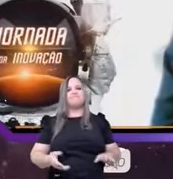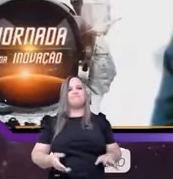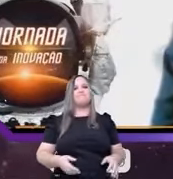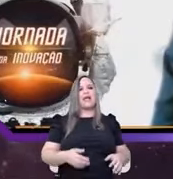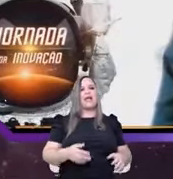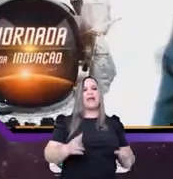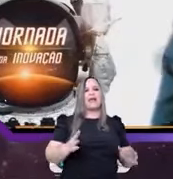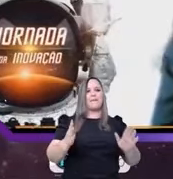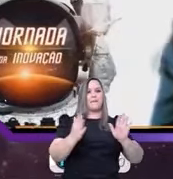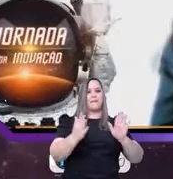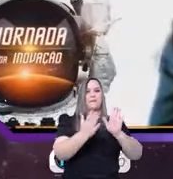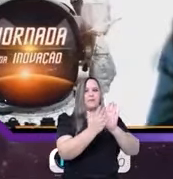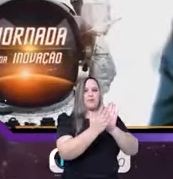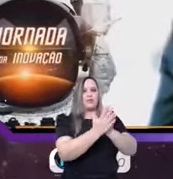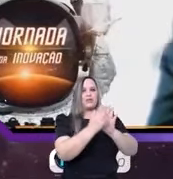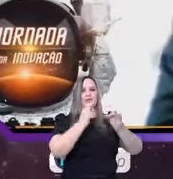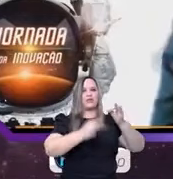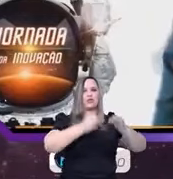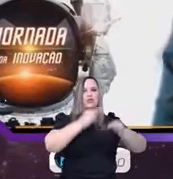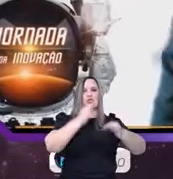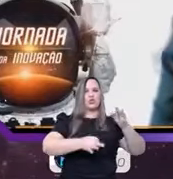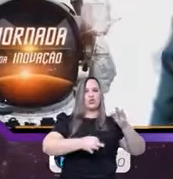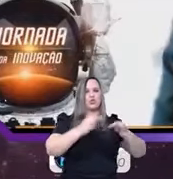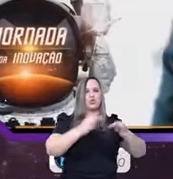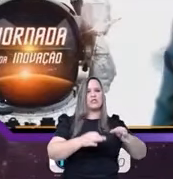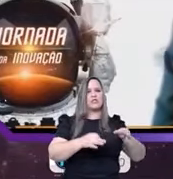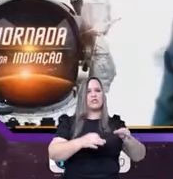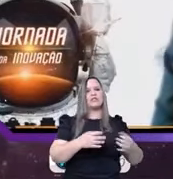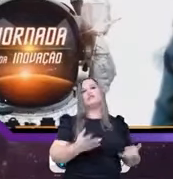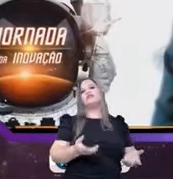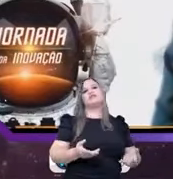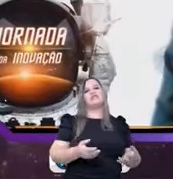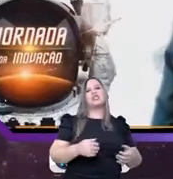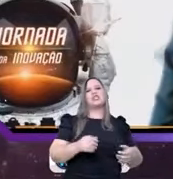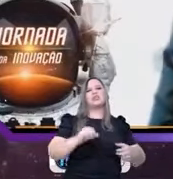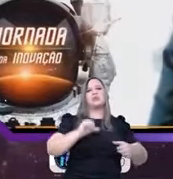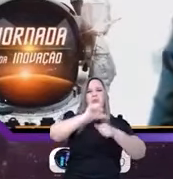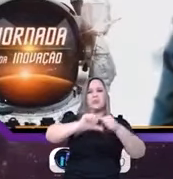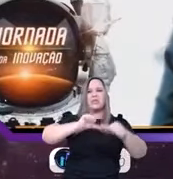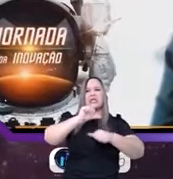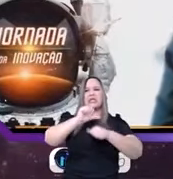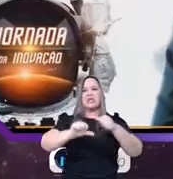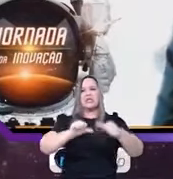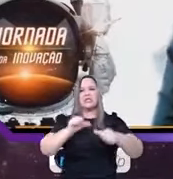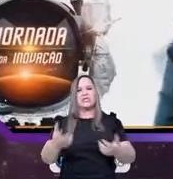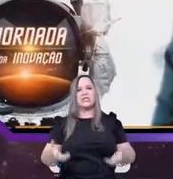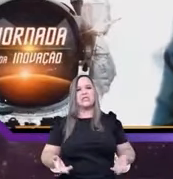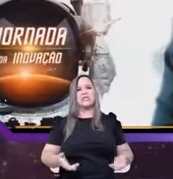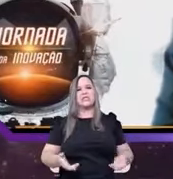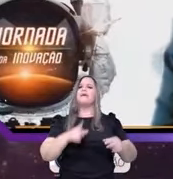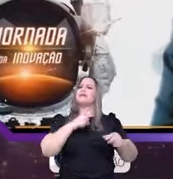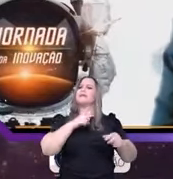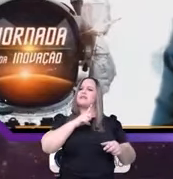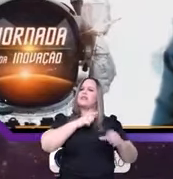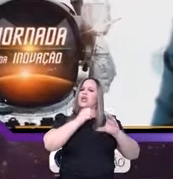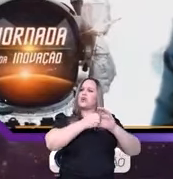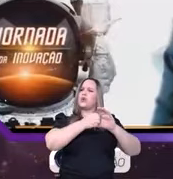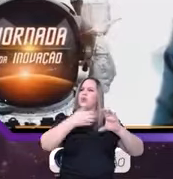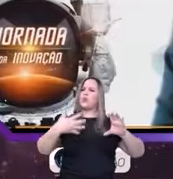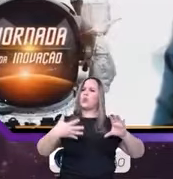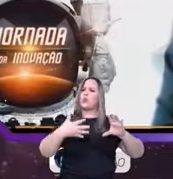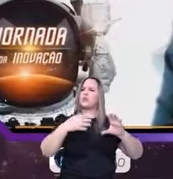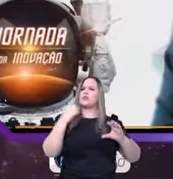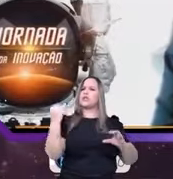Judiciário de uma metrificação da sua performance. Mas tem um conceito que vem